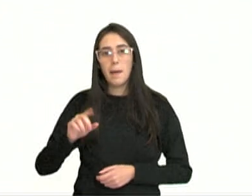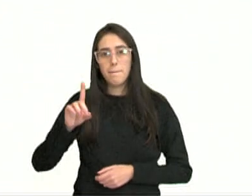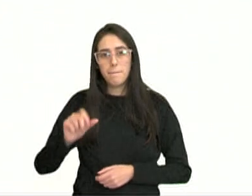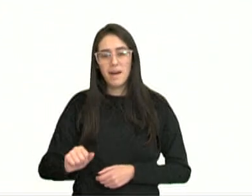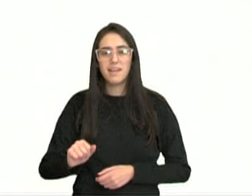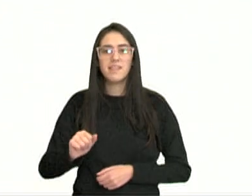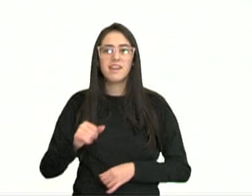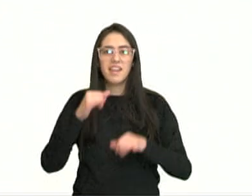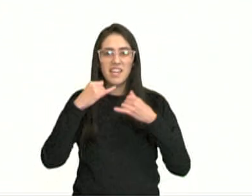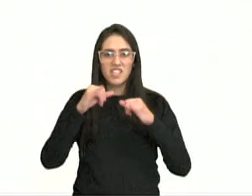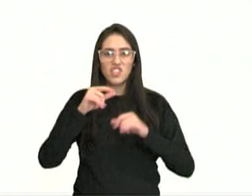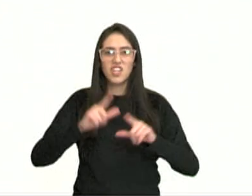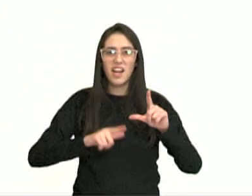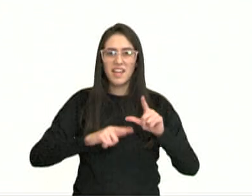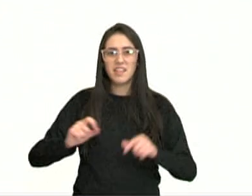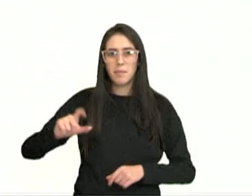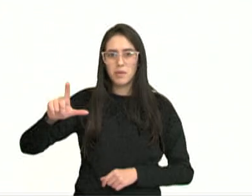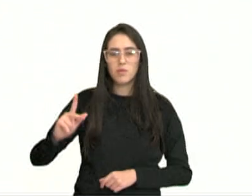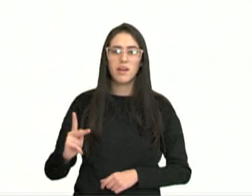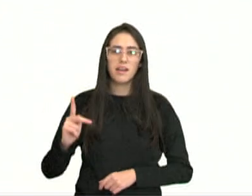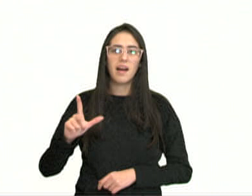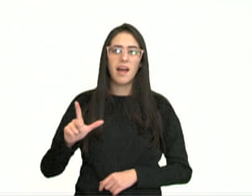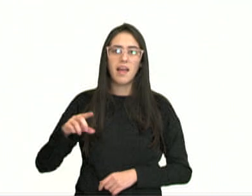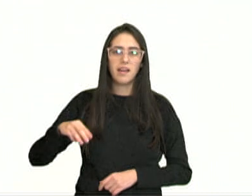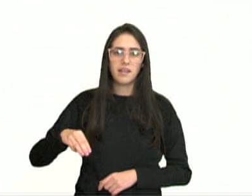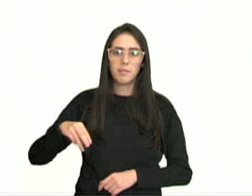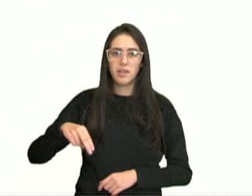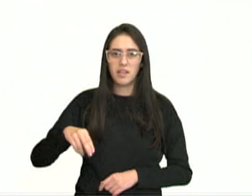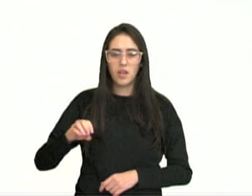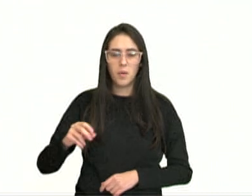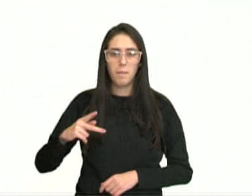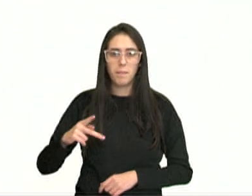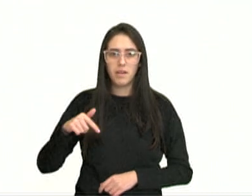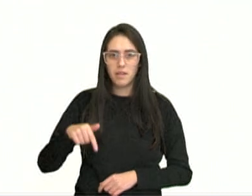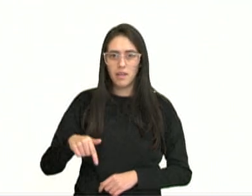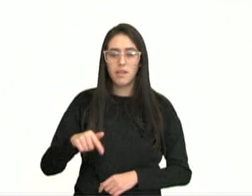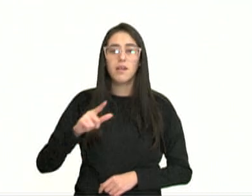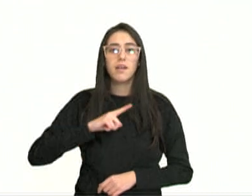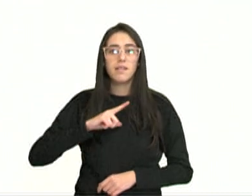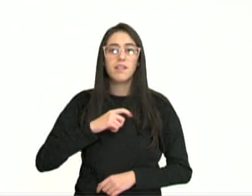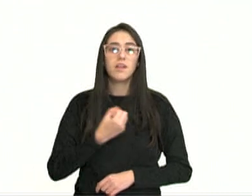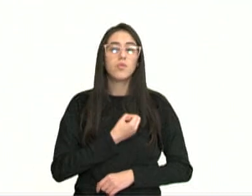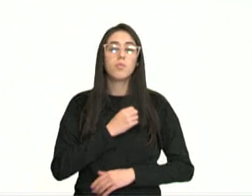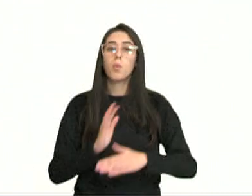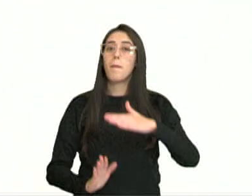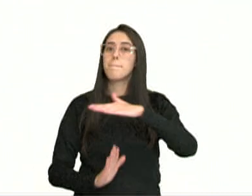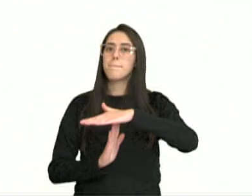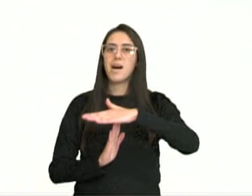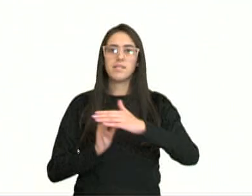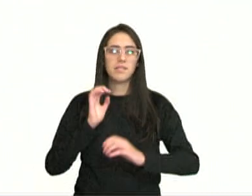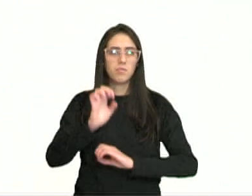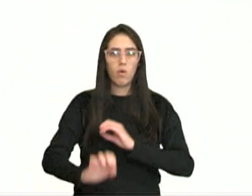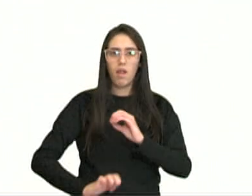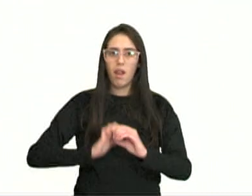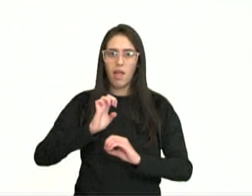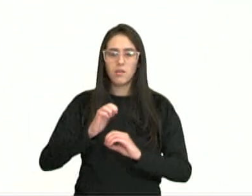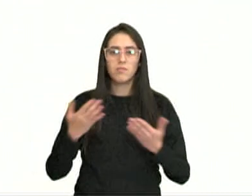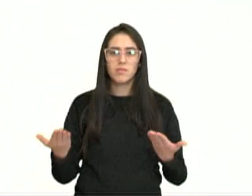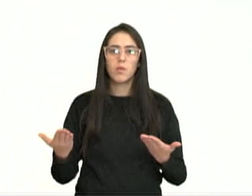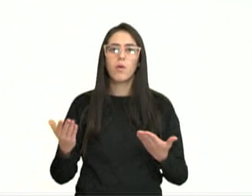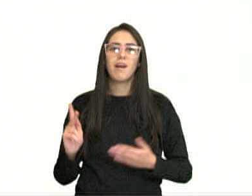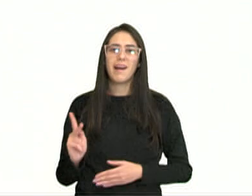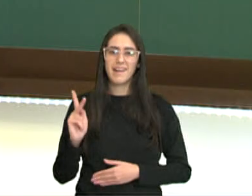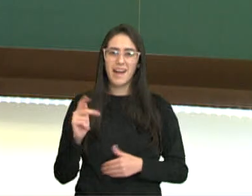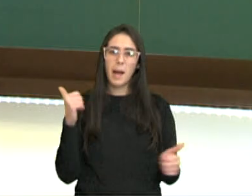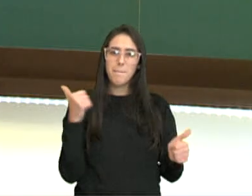letras maiúsculas, K, L, M, N, O, P e Q, temos o número máximo de elétrons. Então, na camada K, que é aquela